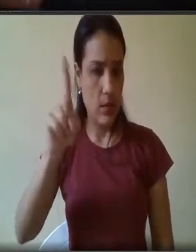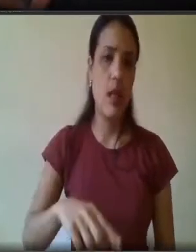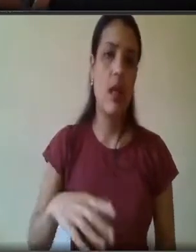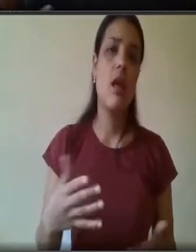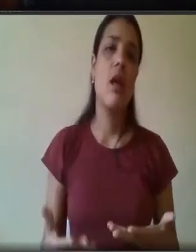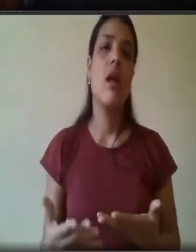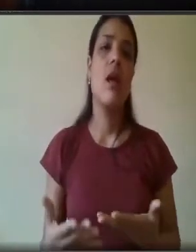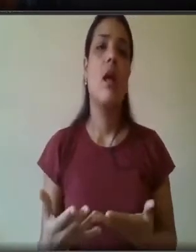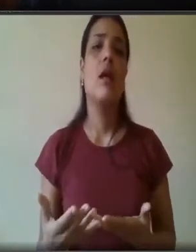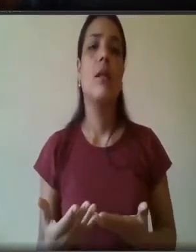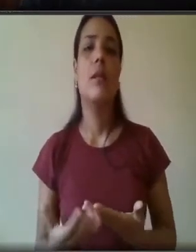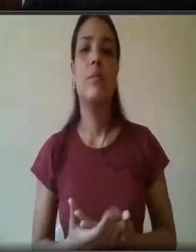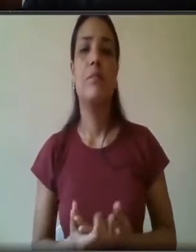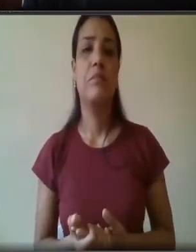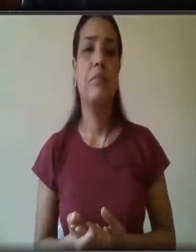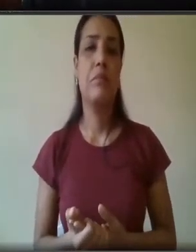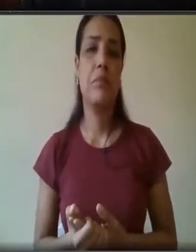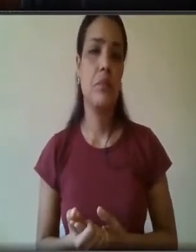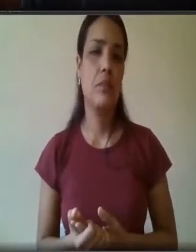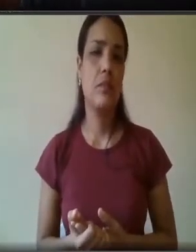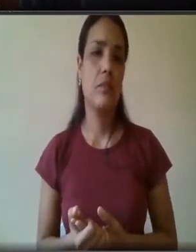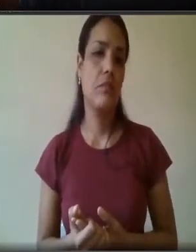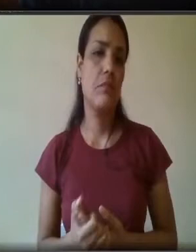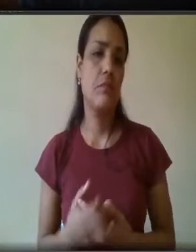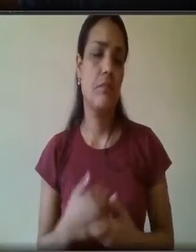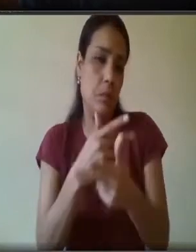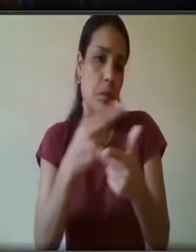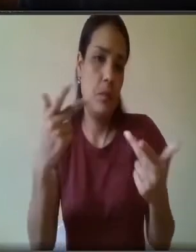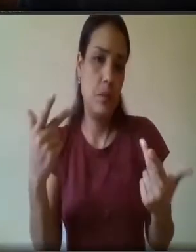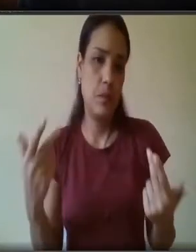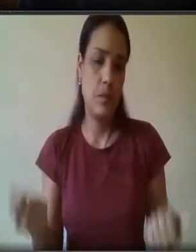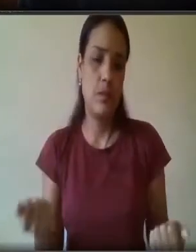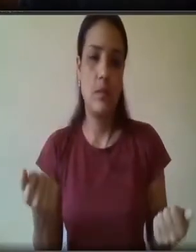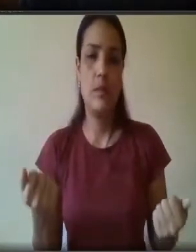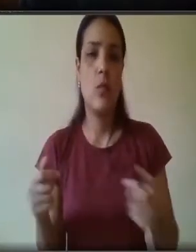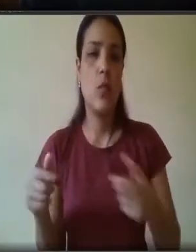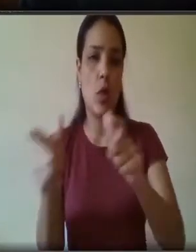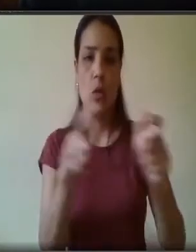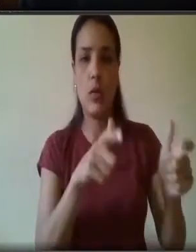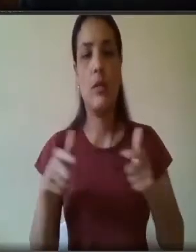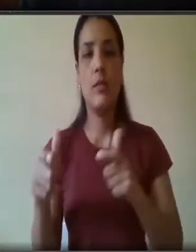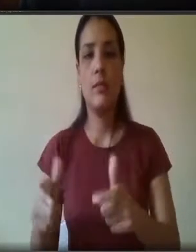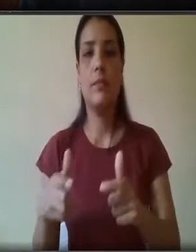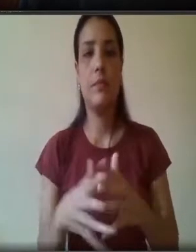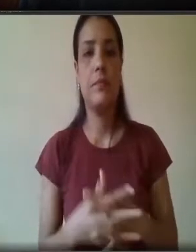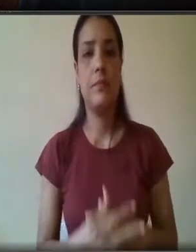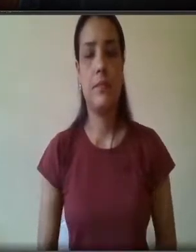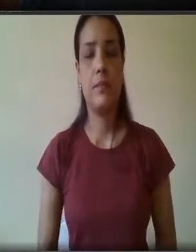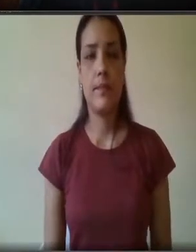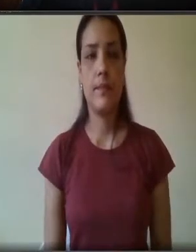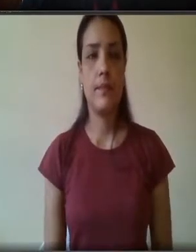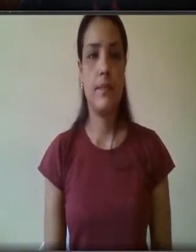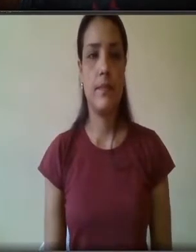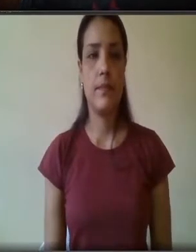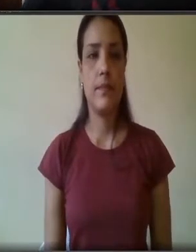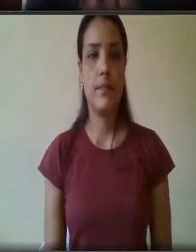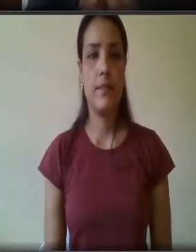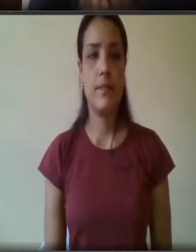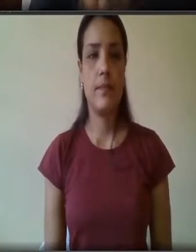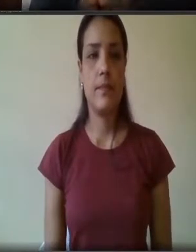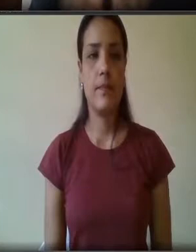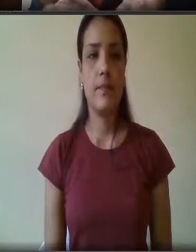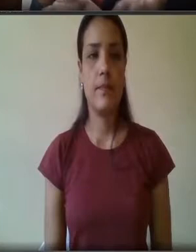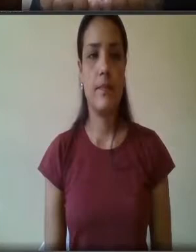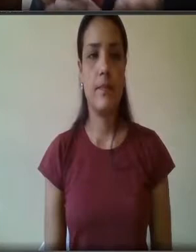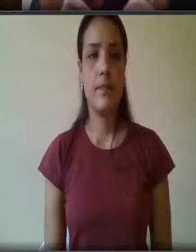moderno não existe no Brasil. Nós não temos cadeias montanhosas no Brasil. Por quê, pessoal?